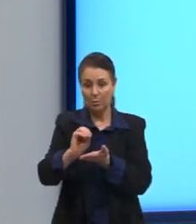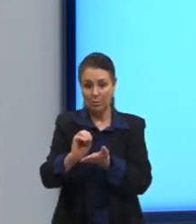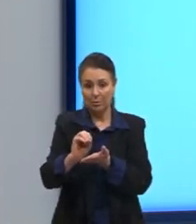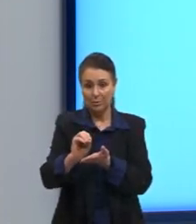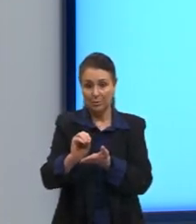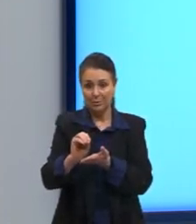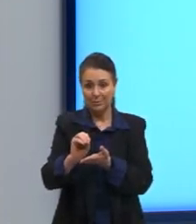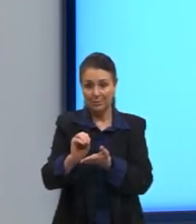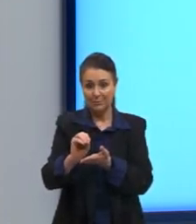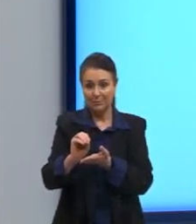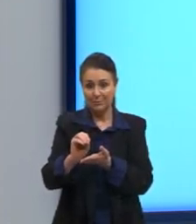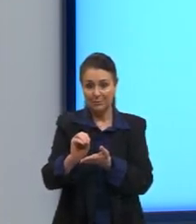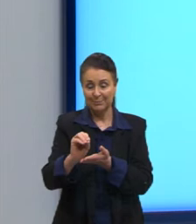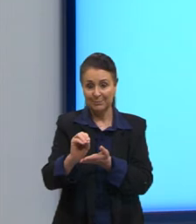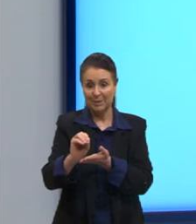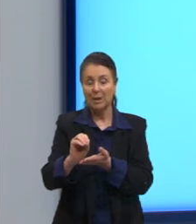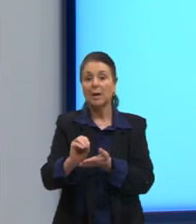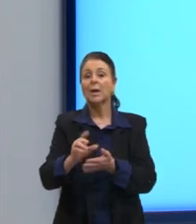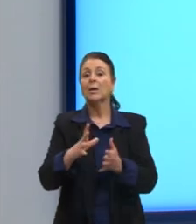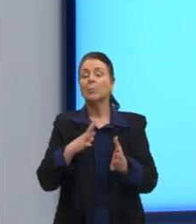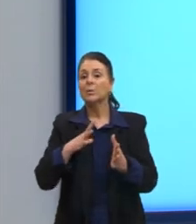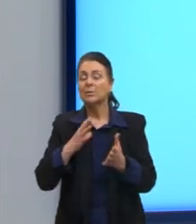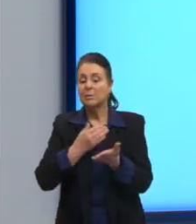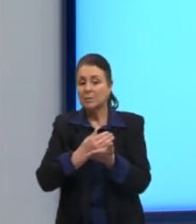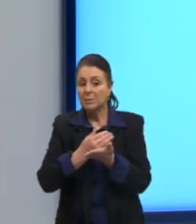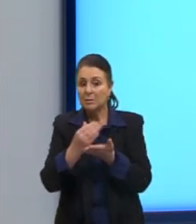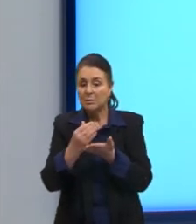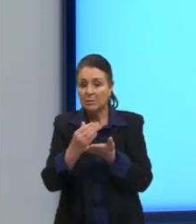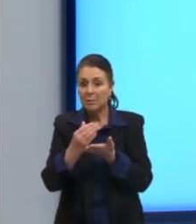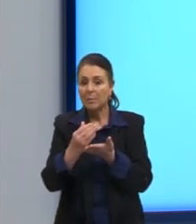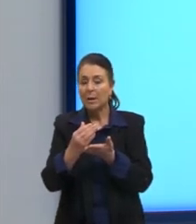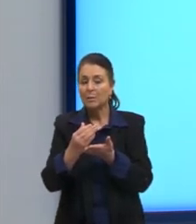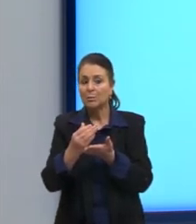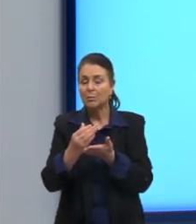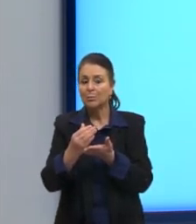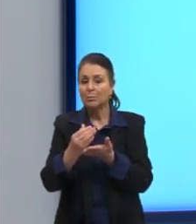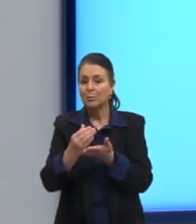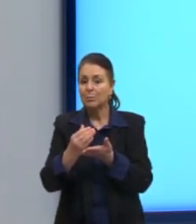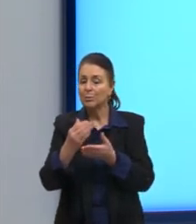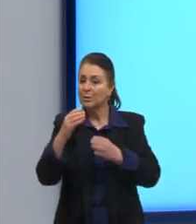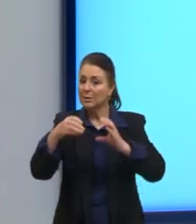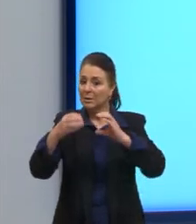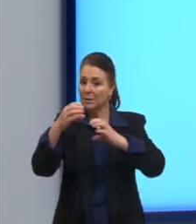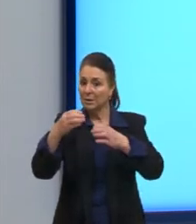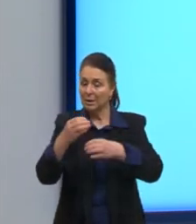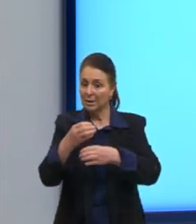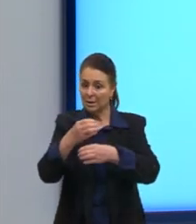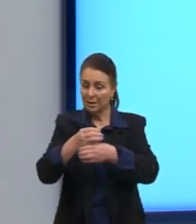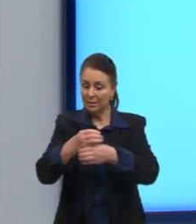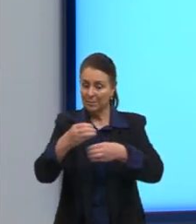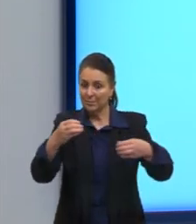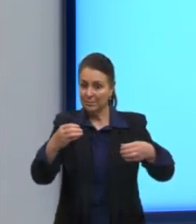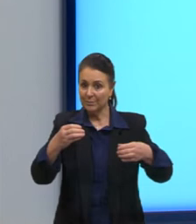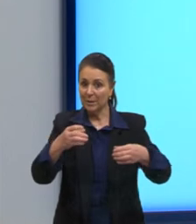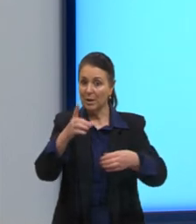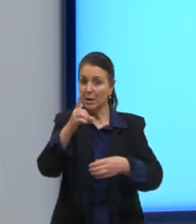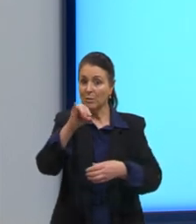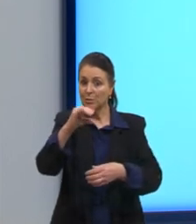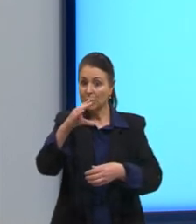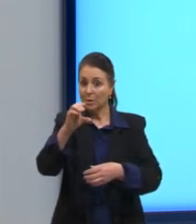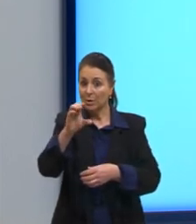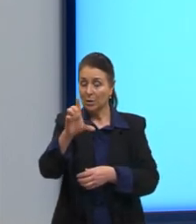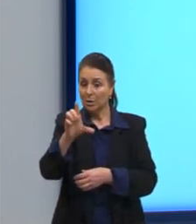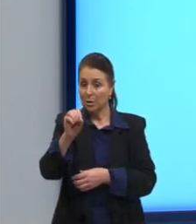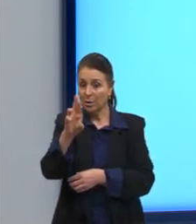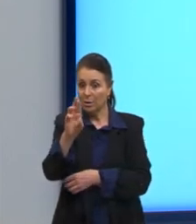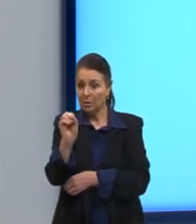os são formados a partir dessas reações ela é só 1,2 de cloro porque é de